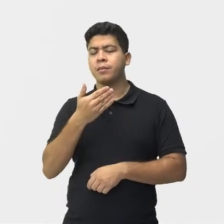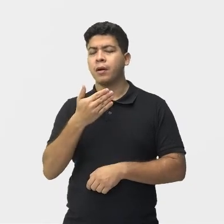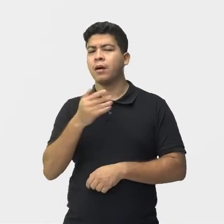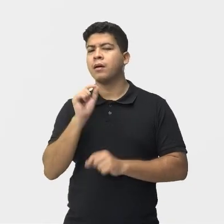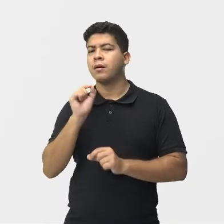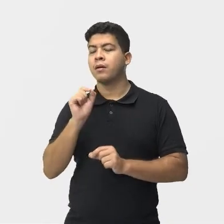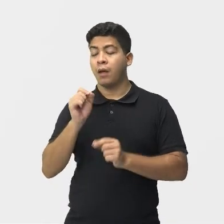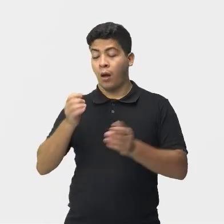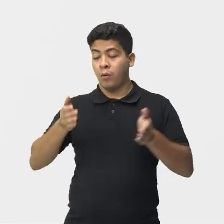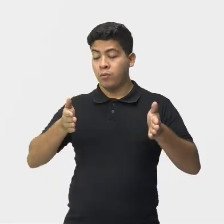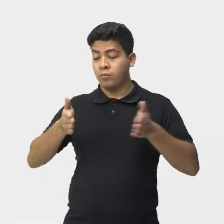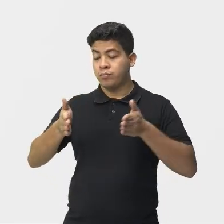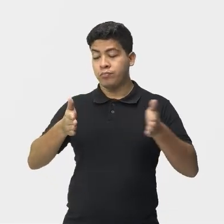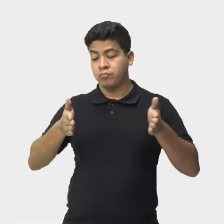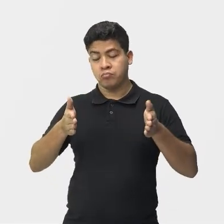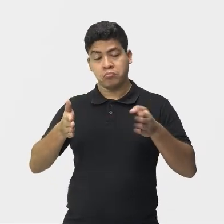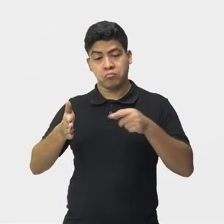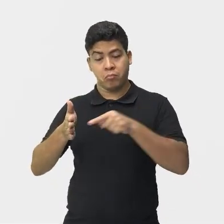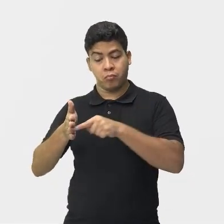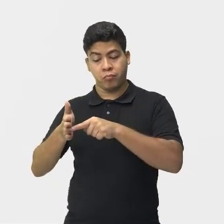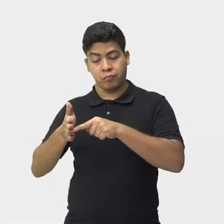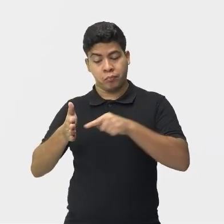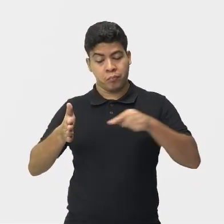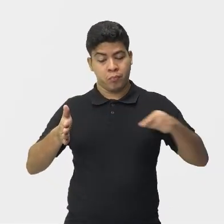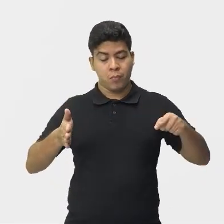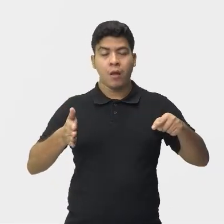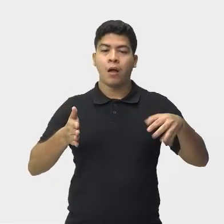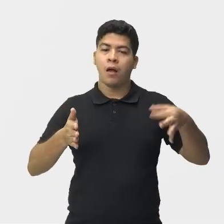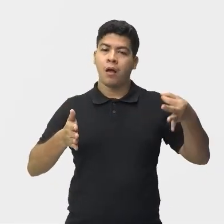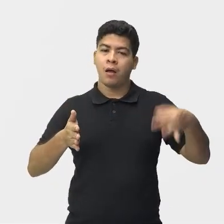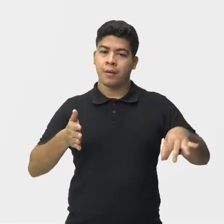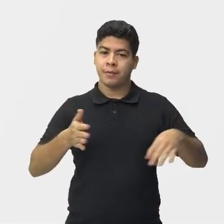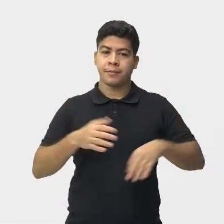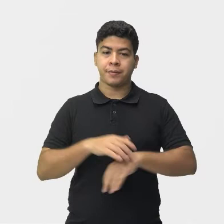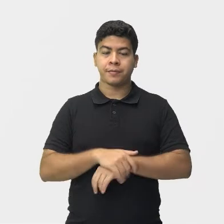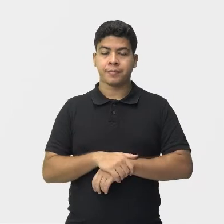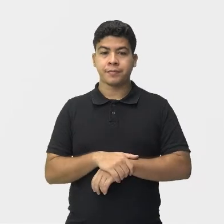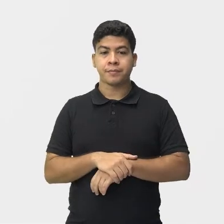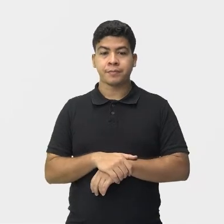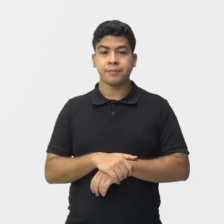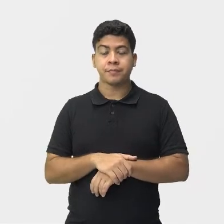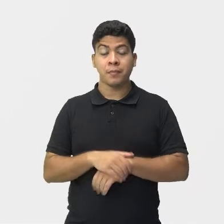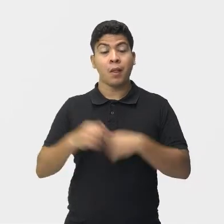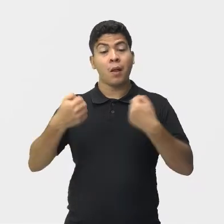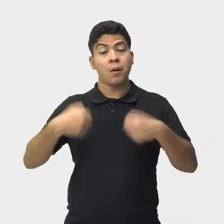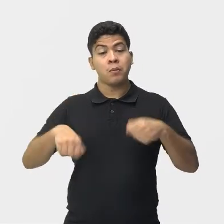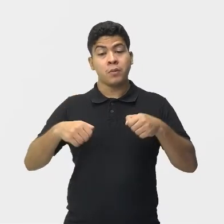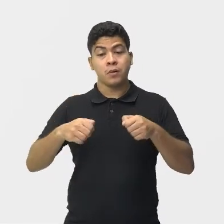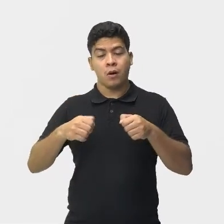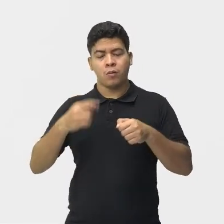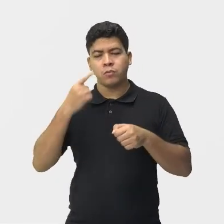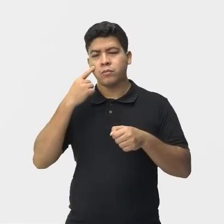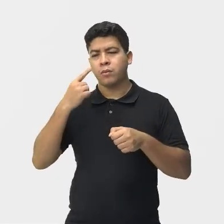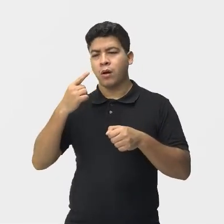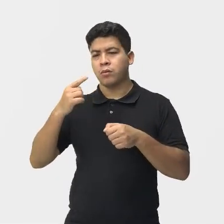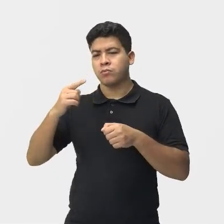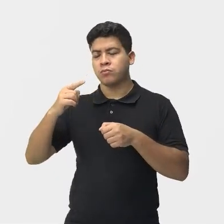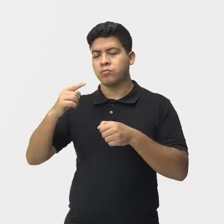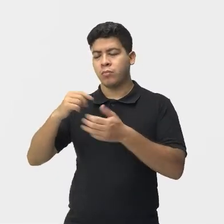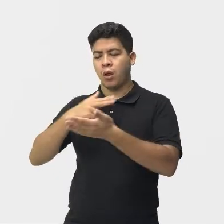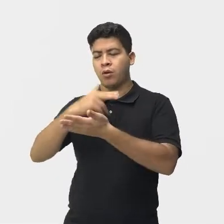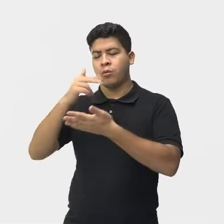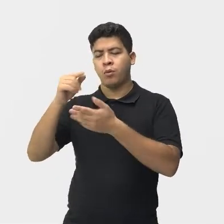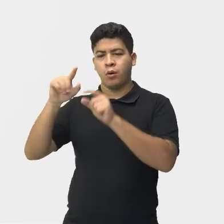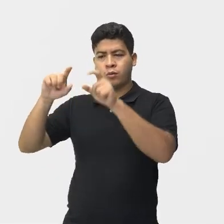que é o deslocamento escalar, a variação da posição, eu vou calcular a área desse gráfico aqui, ó. Vamos usar